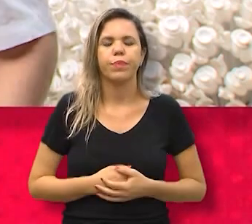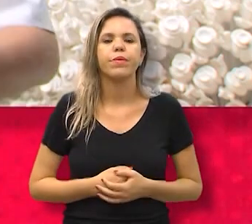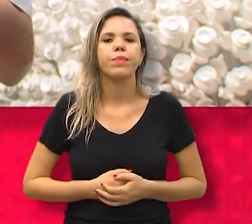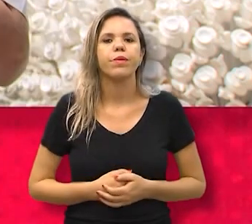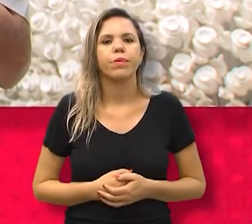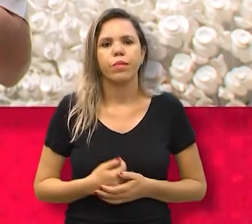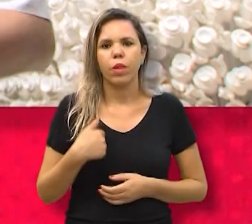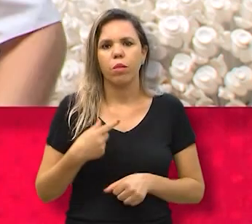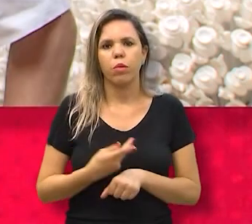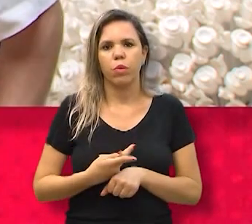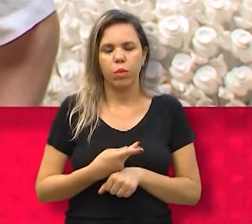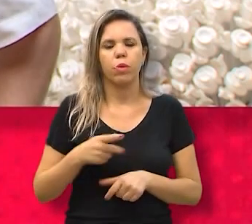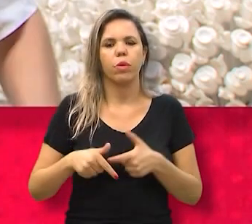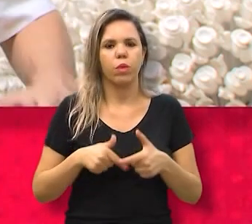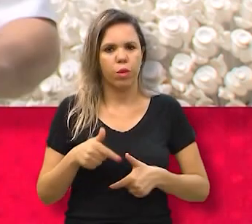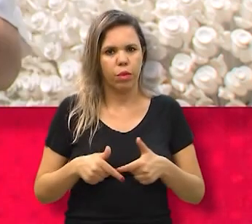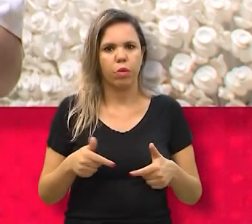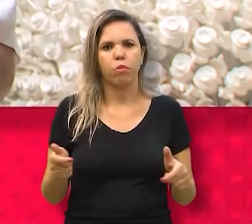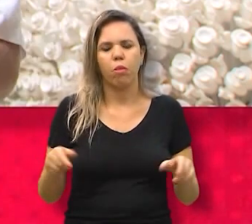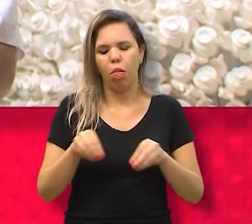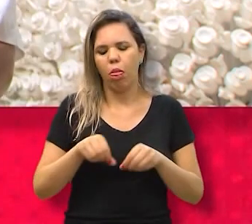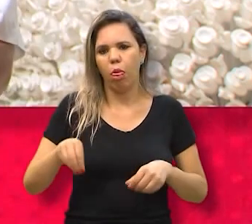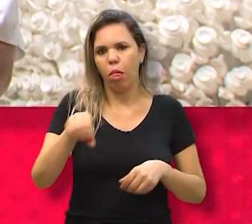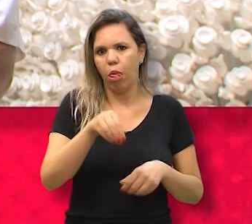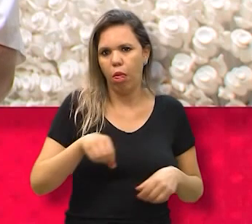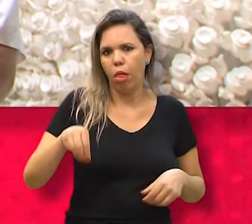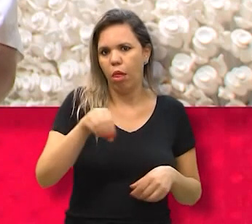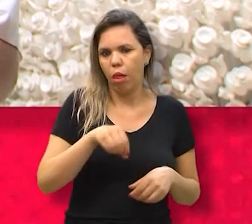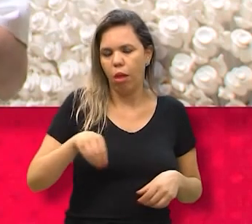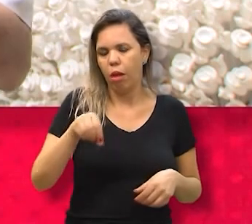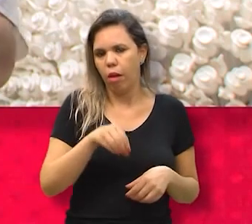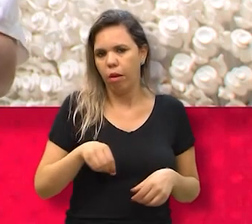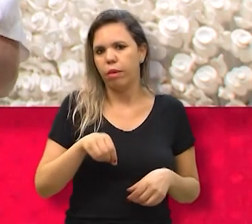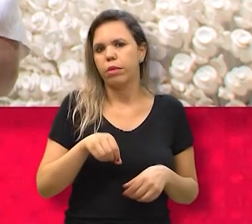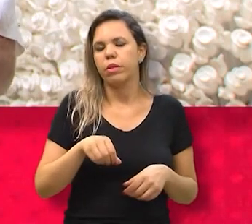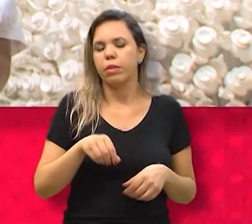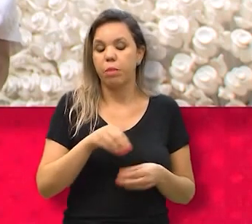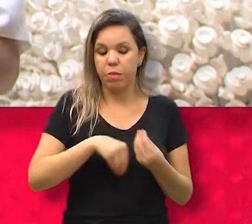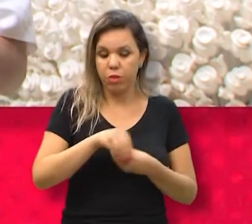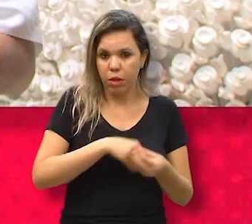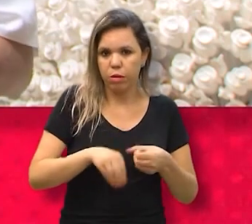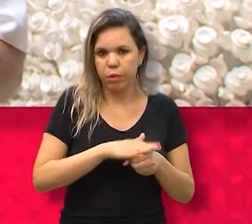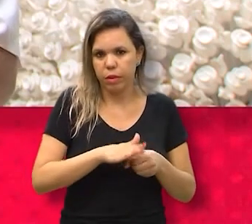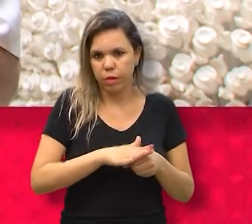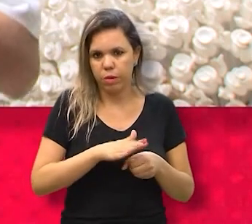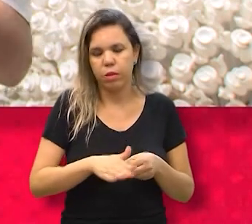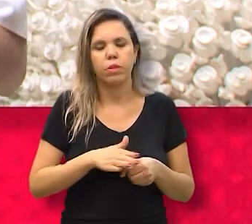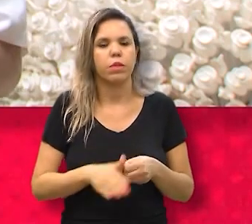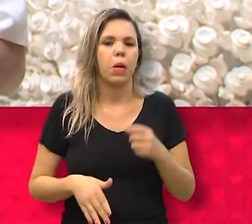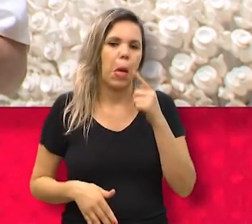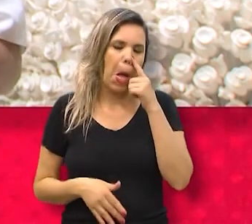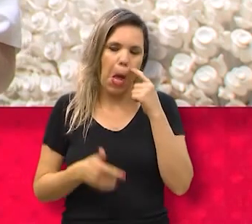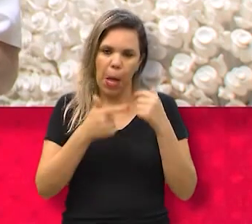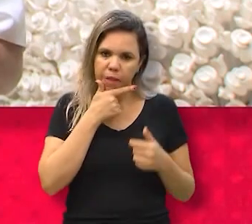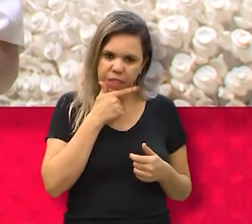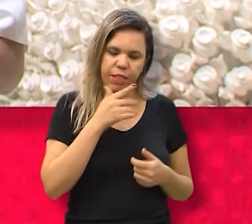segredo, pelo menos eu procuro sempre trabalhar com menos farinha. A gente vai ter uma massa mais de batata, então a gente tem que pôr ovo, tem que pôr o